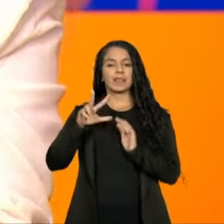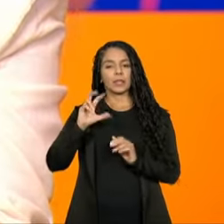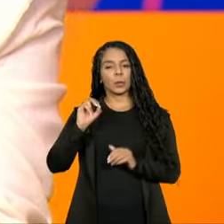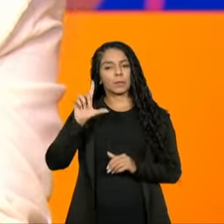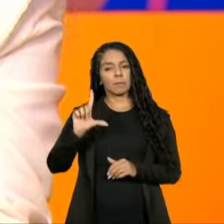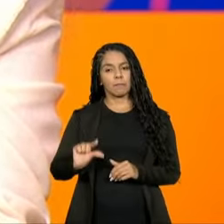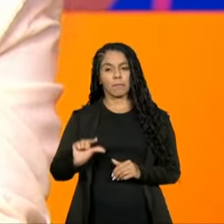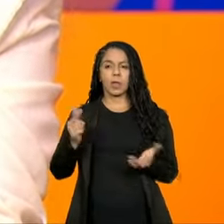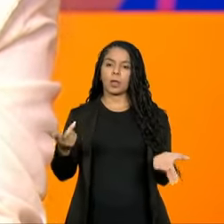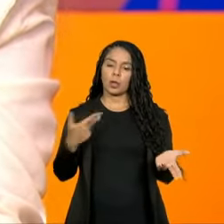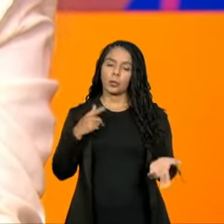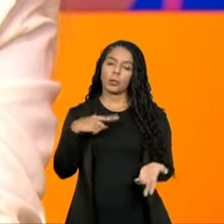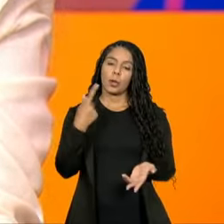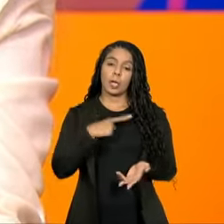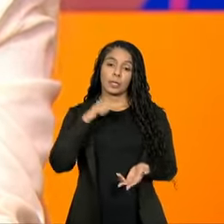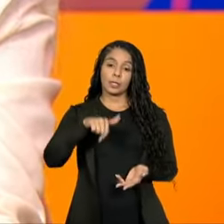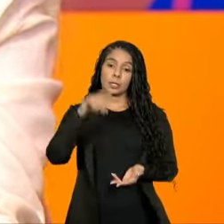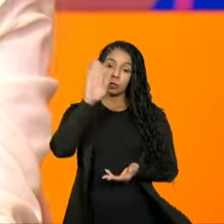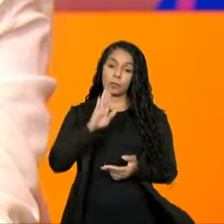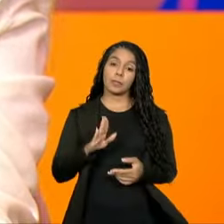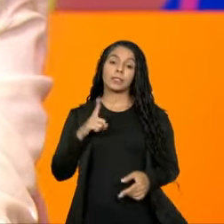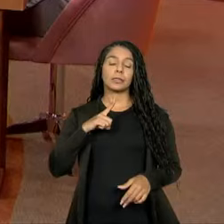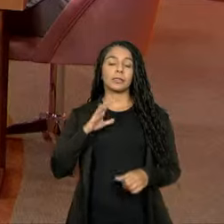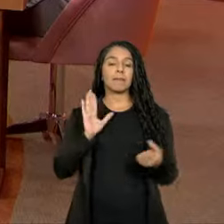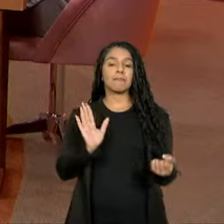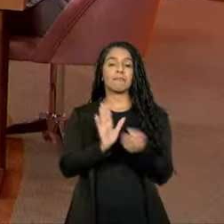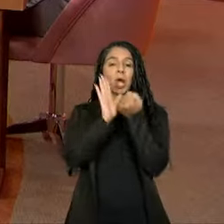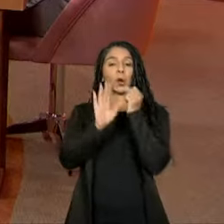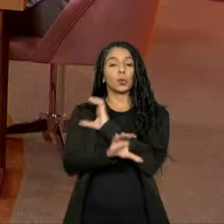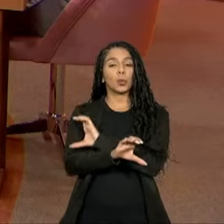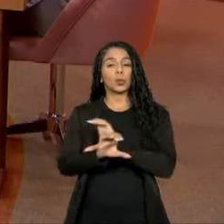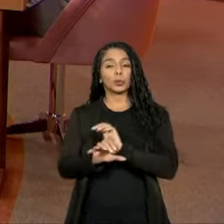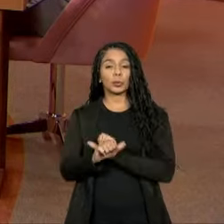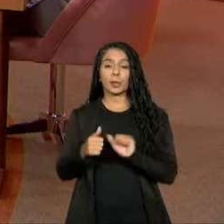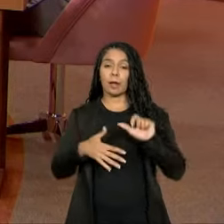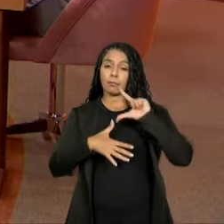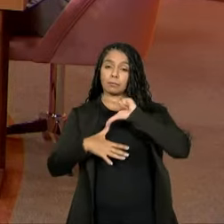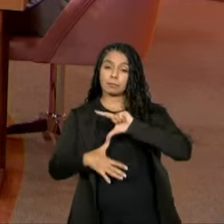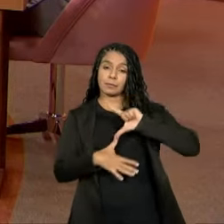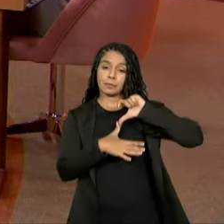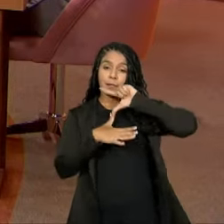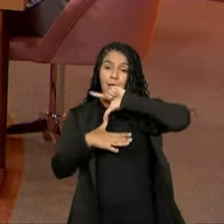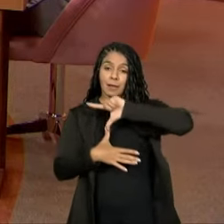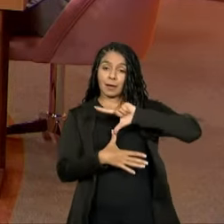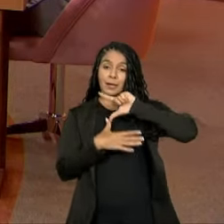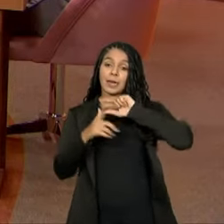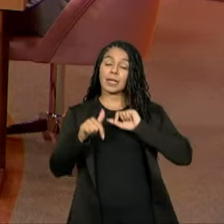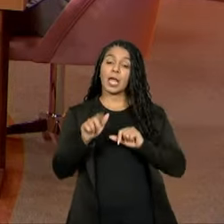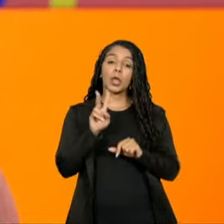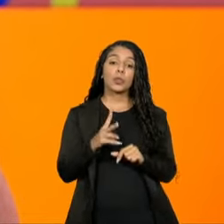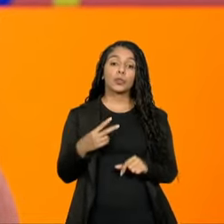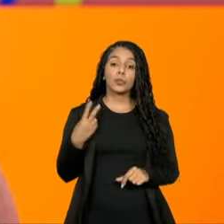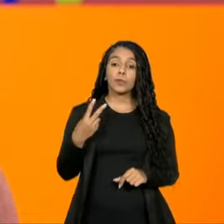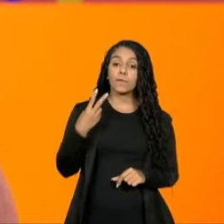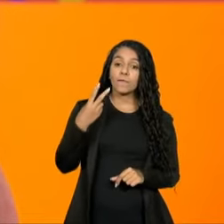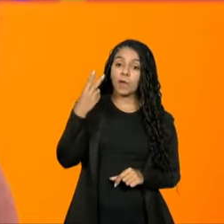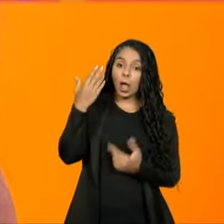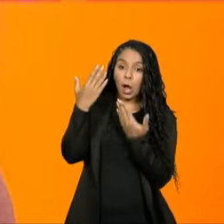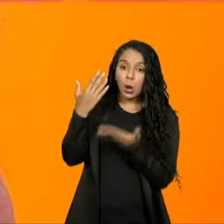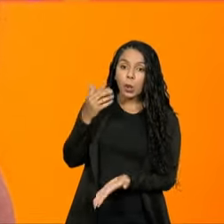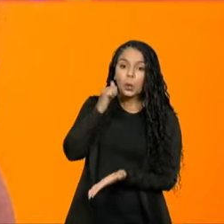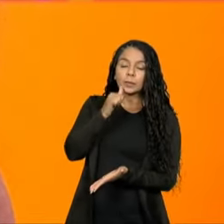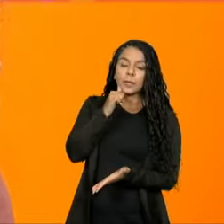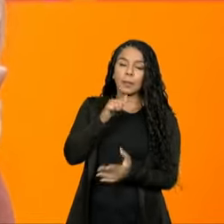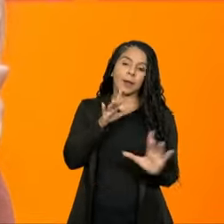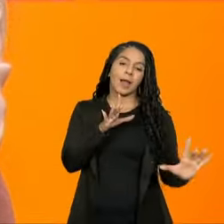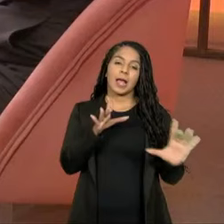gente tem um marco muito claro, cultura latina, um marco muito claro, na verdade, do valor da mulher associado ao período reprodutivo. Então,